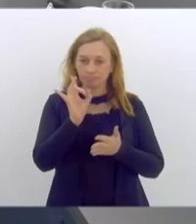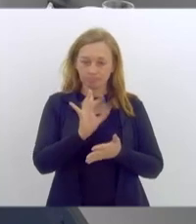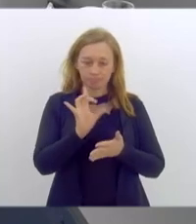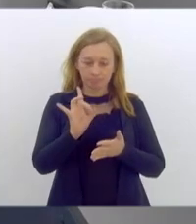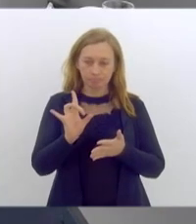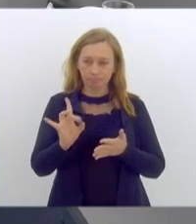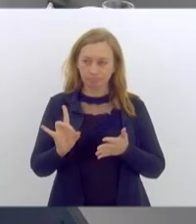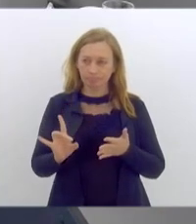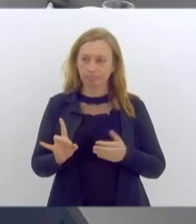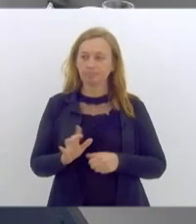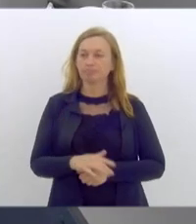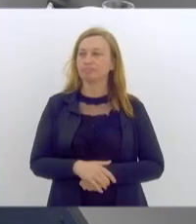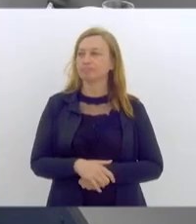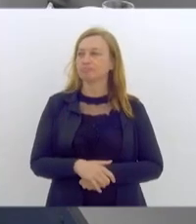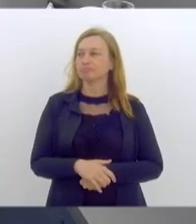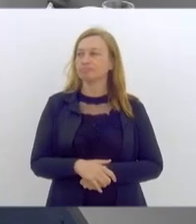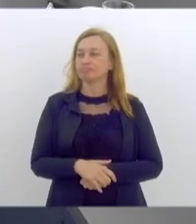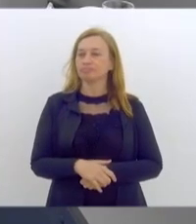técnicos